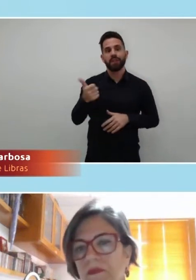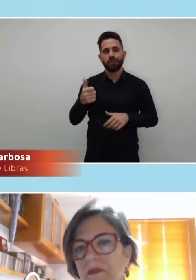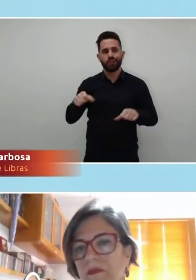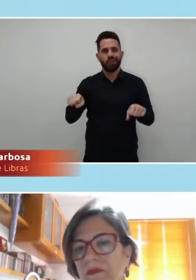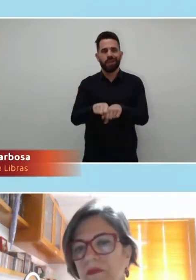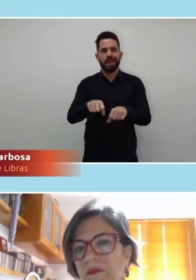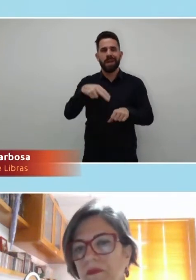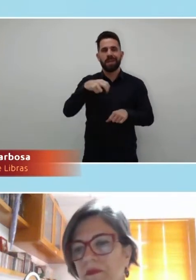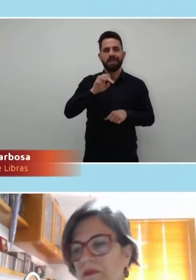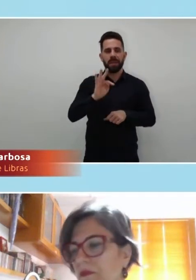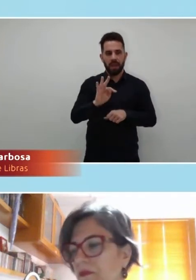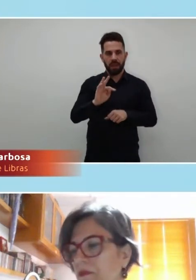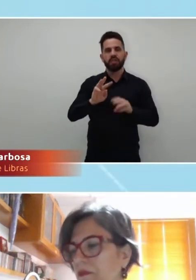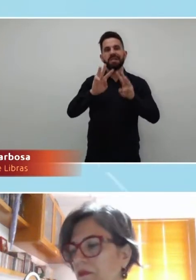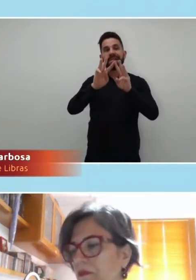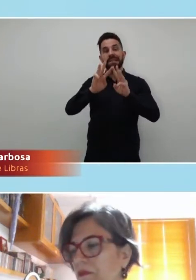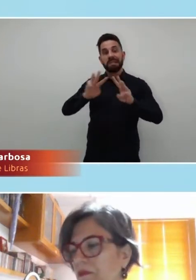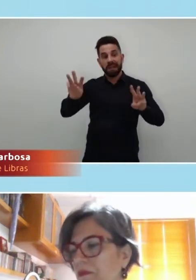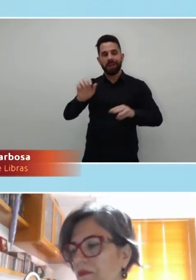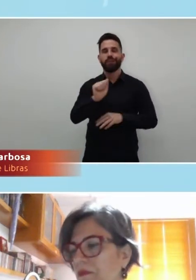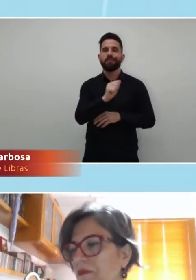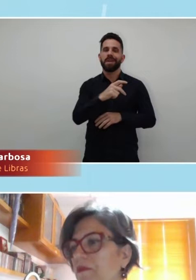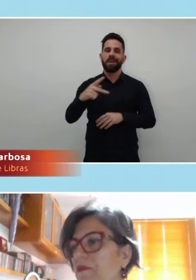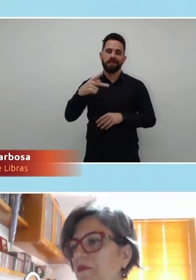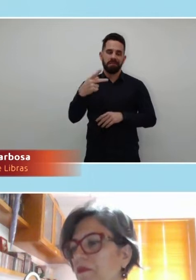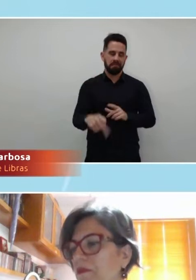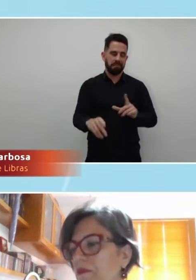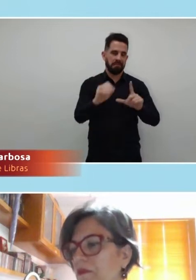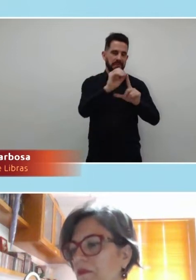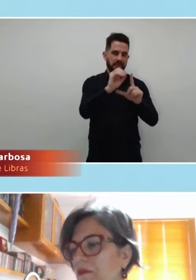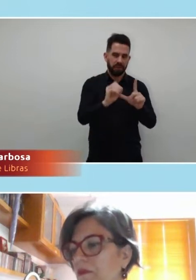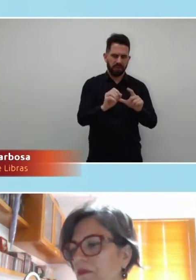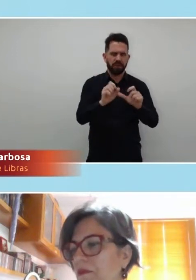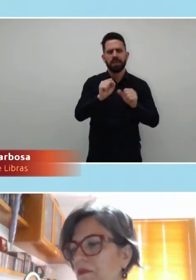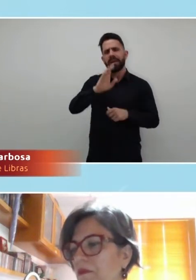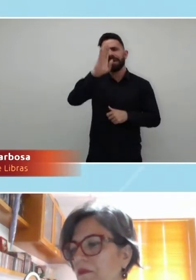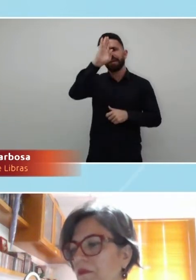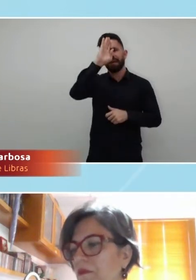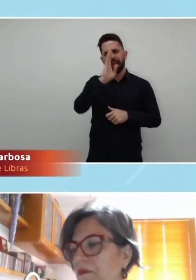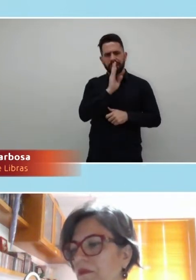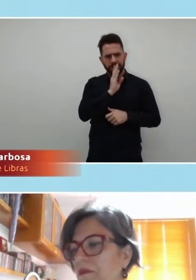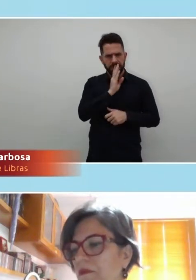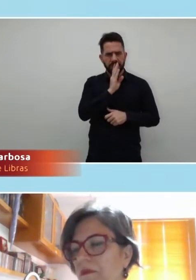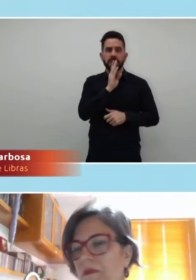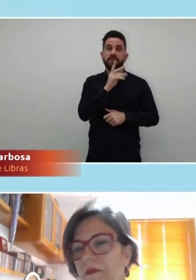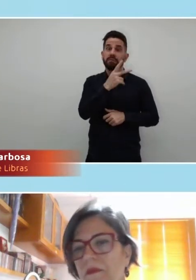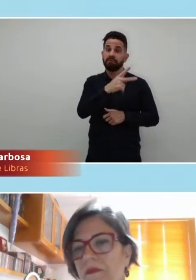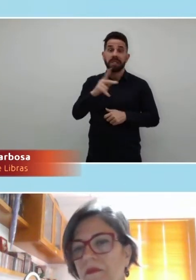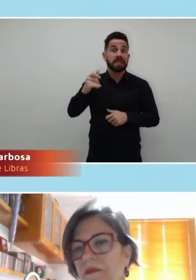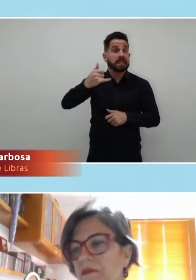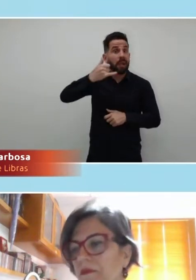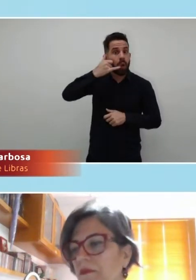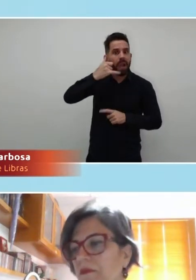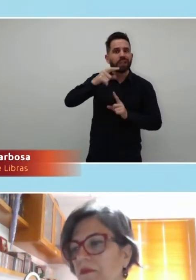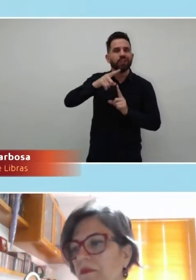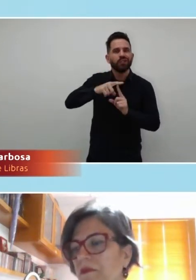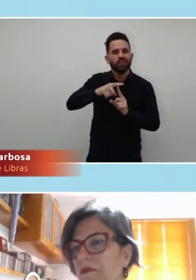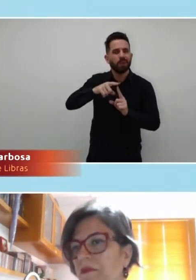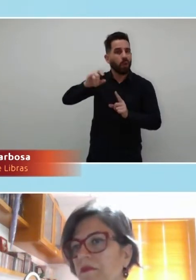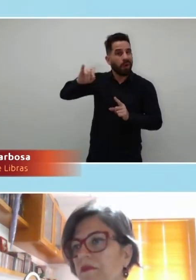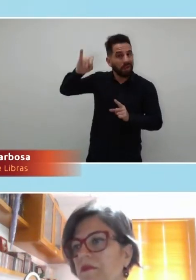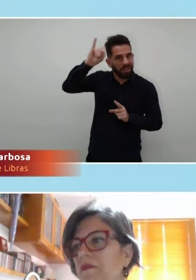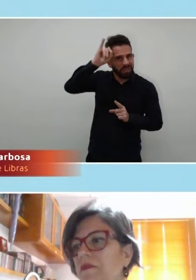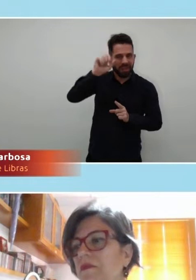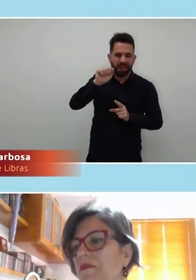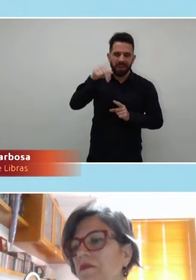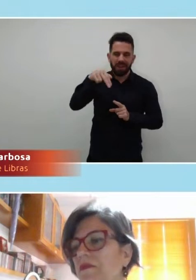UFG. Lembrando que o aplicativo pode ser baixado gratuitamente em celulares com modelo Android. Além